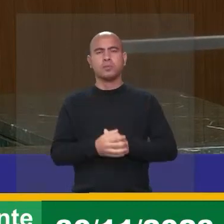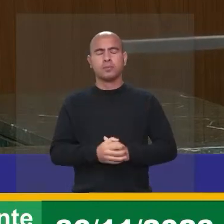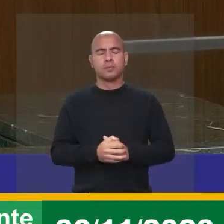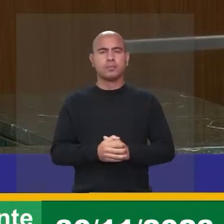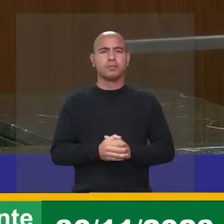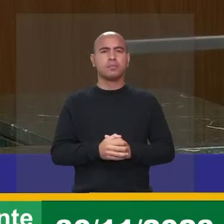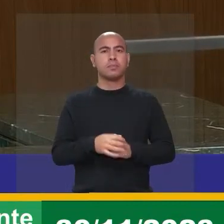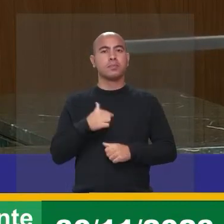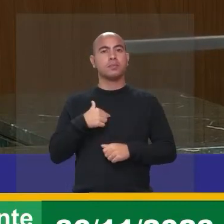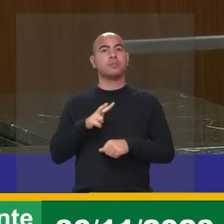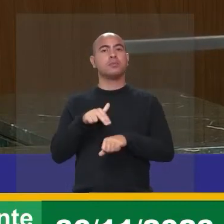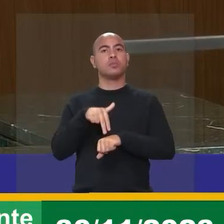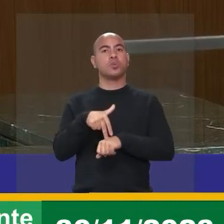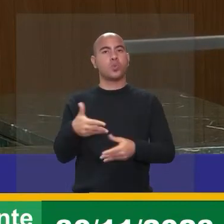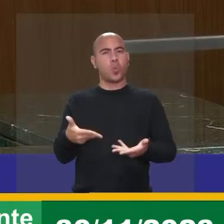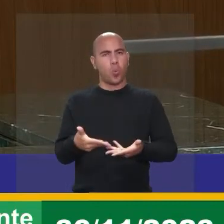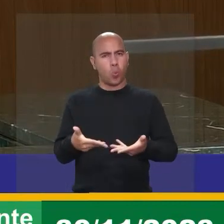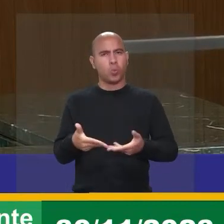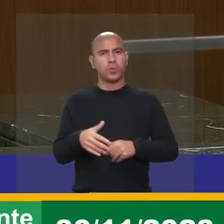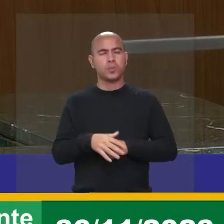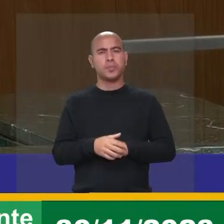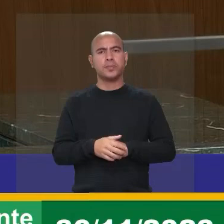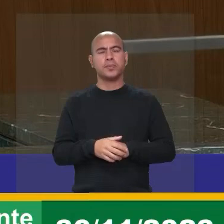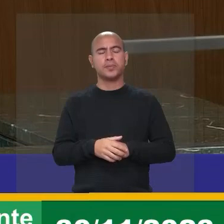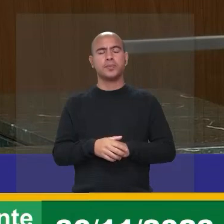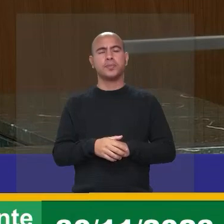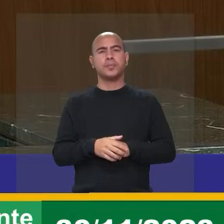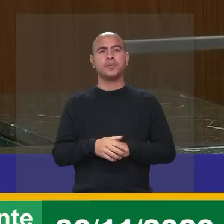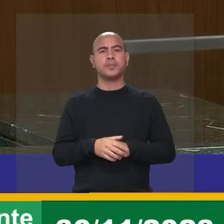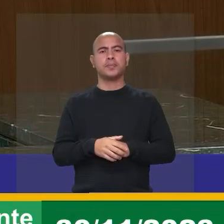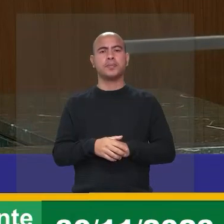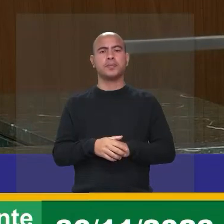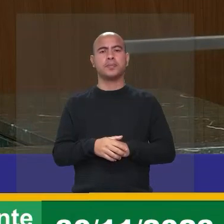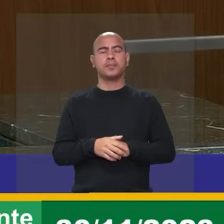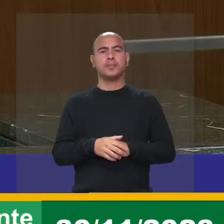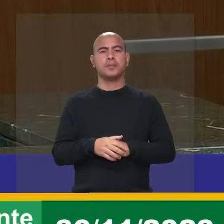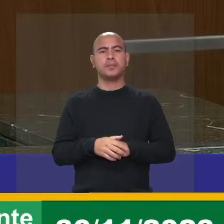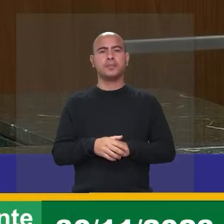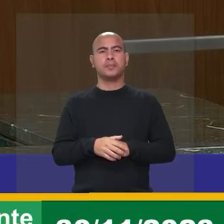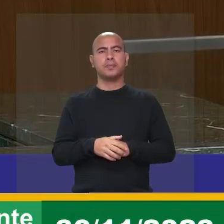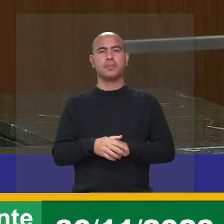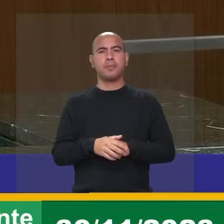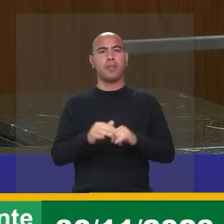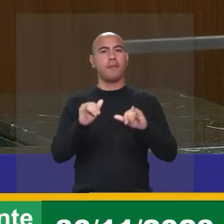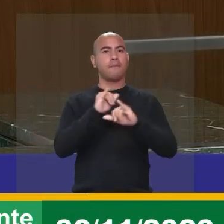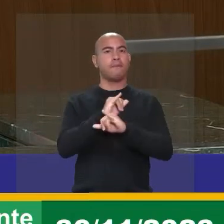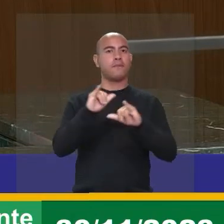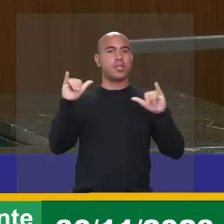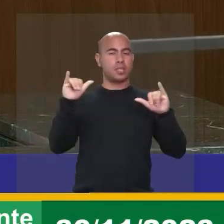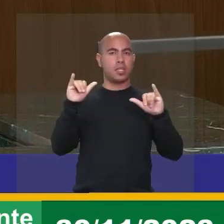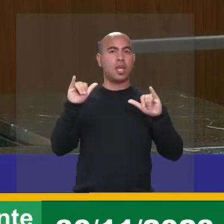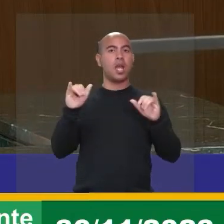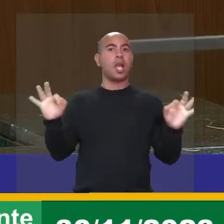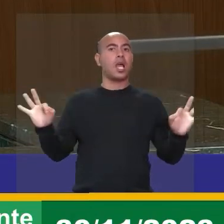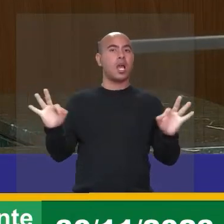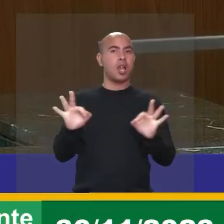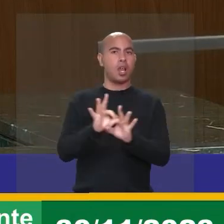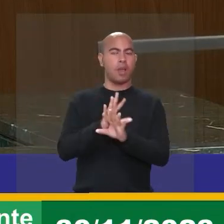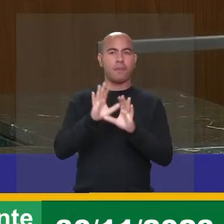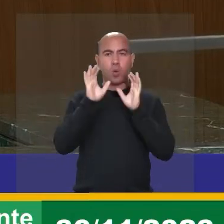tarde seor Presidente informar o final da Conferência estadual de